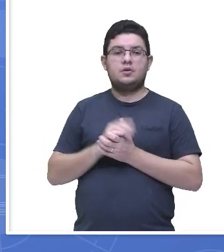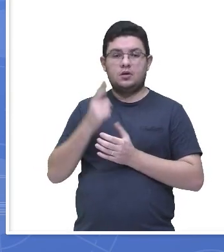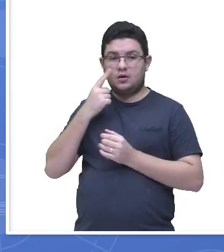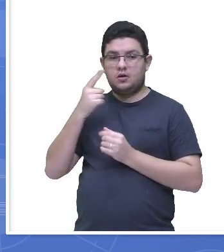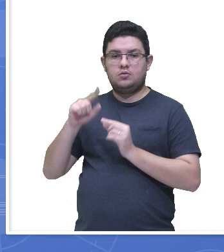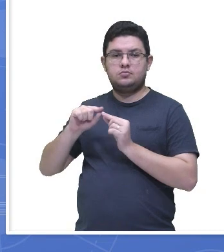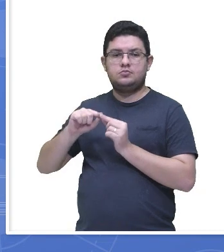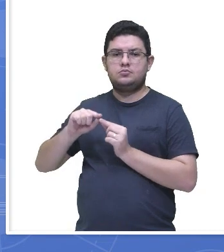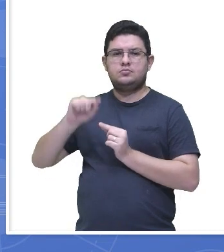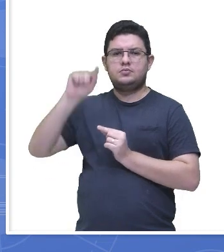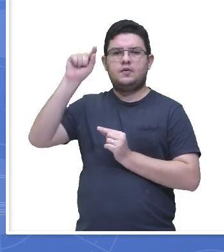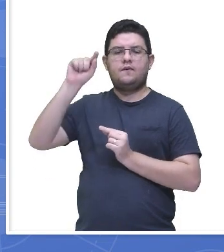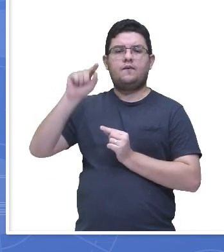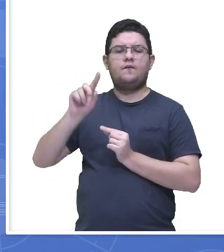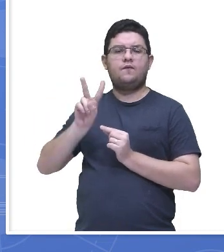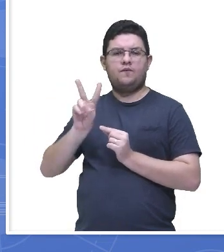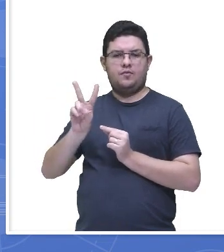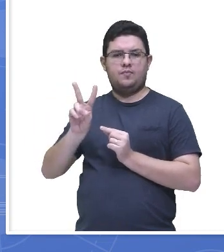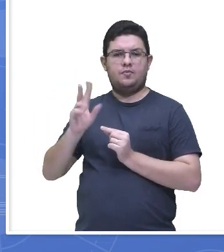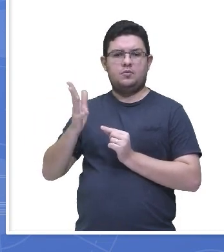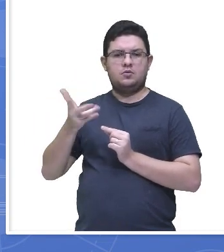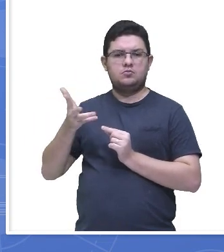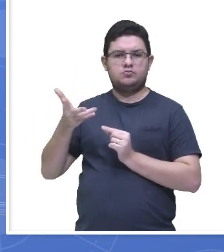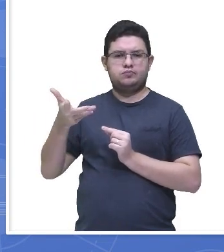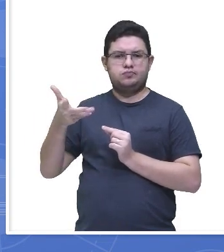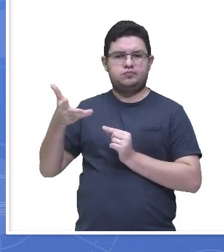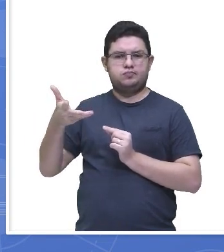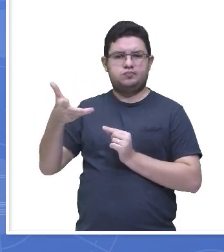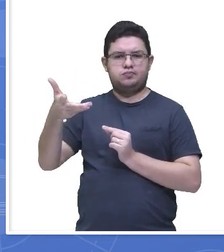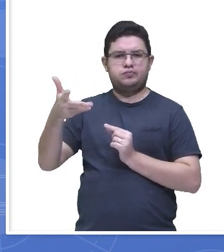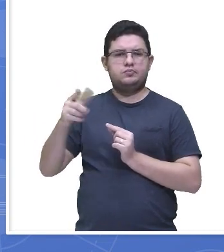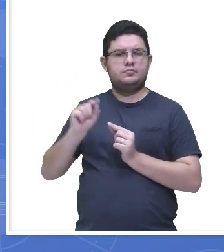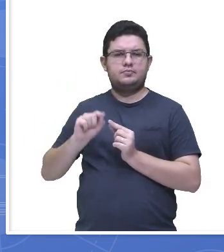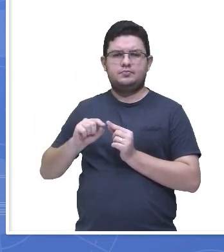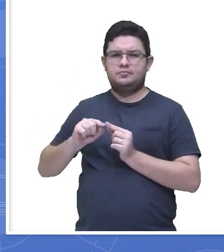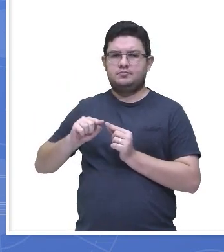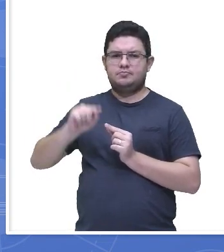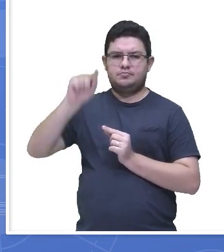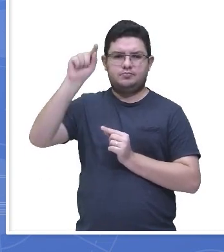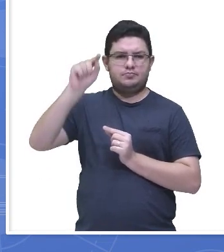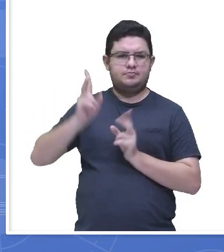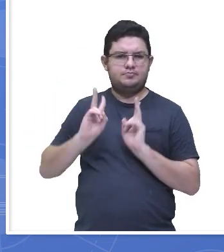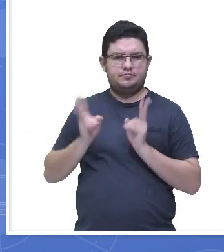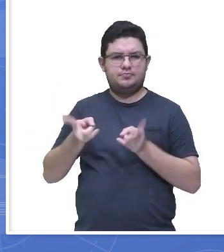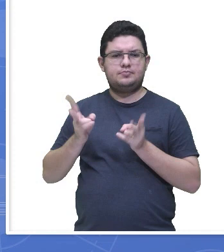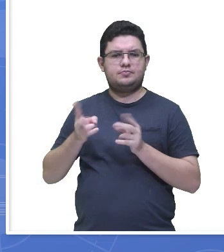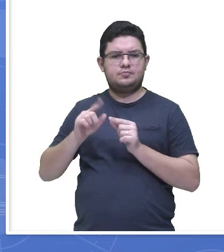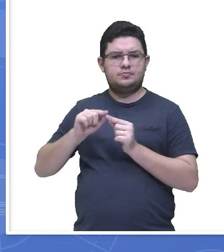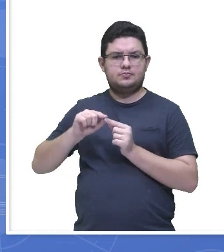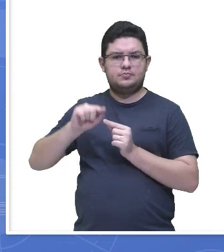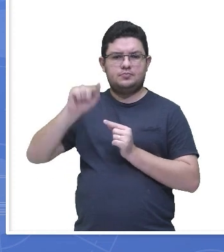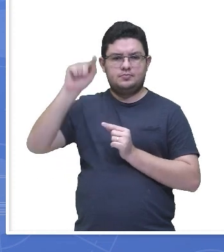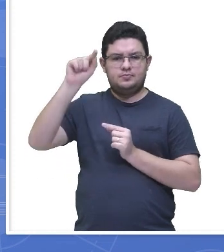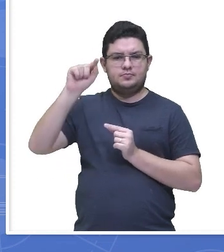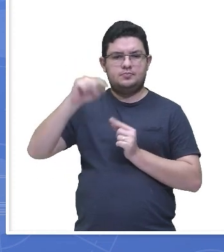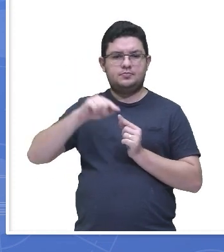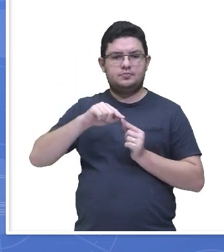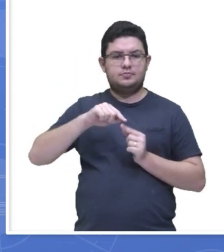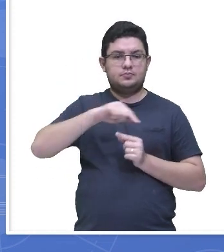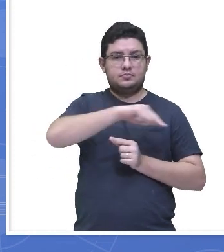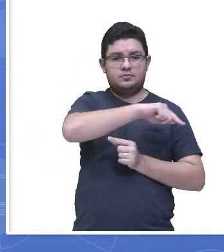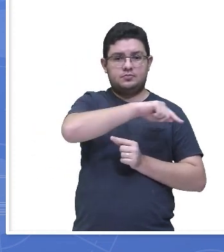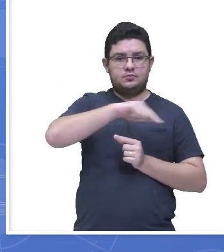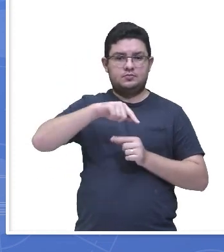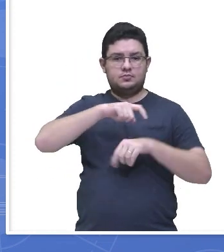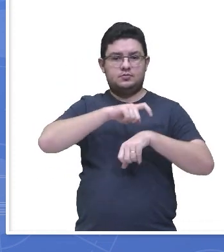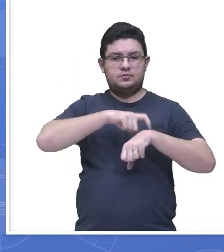tempo. Sendo assim, o gráfico da velocidade é o gráfico de uma função constante. Veja só, aí